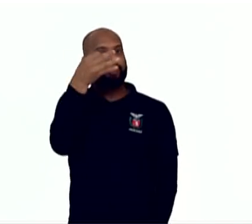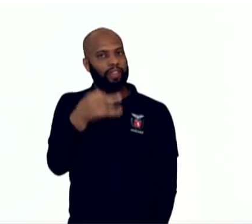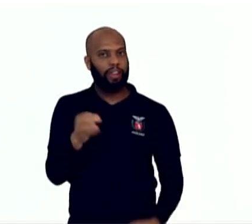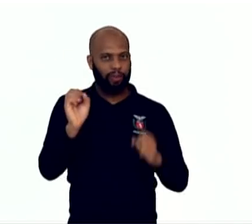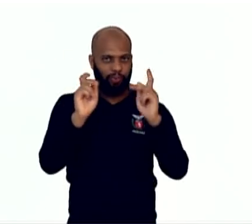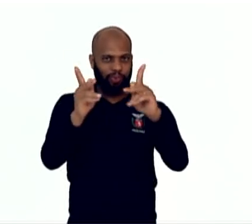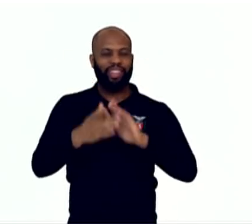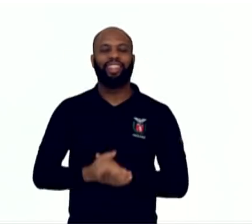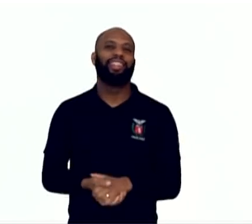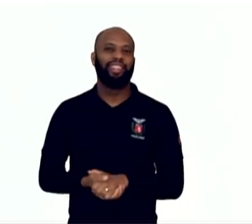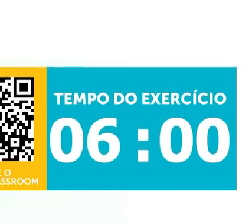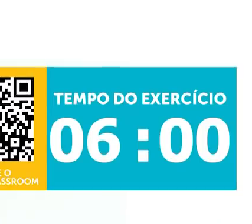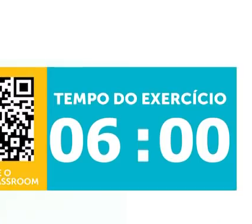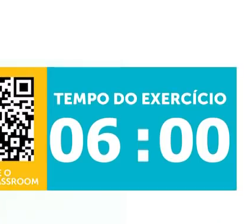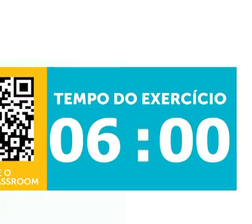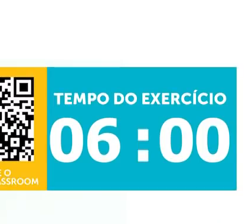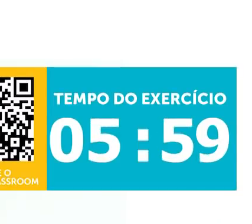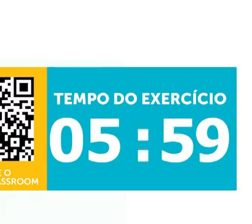bem?